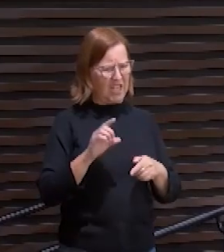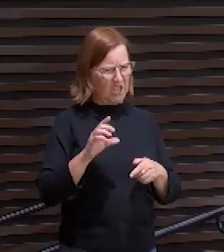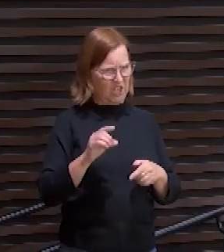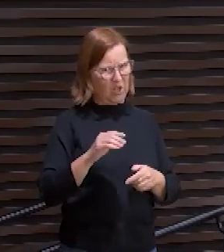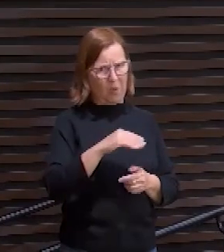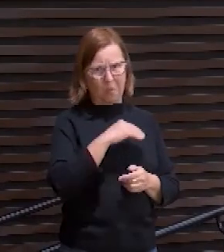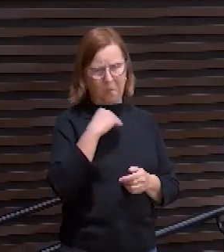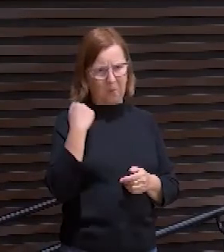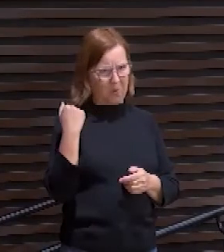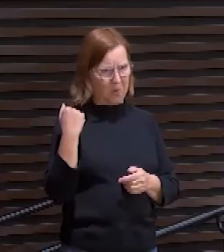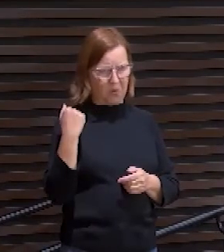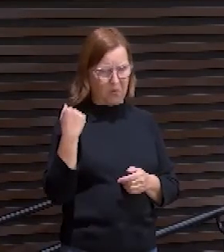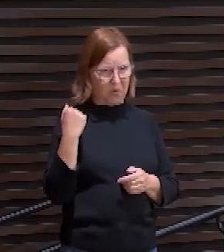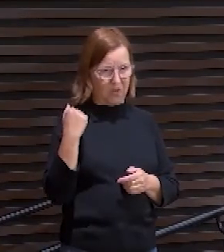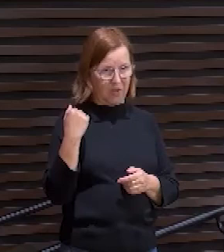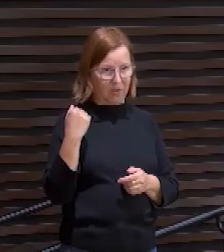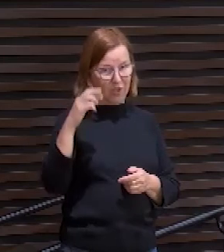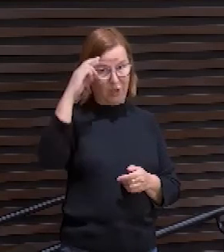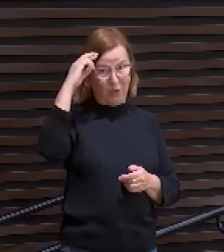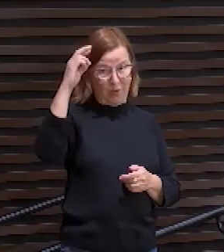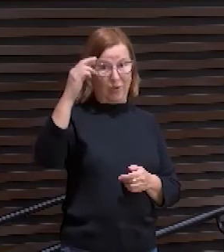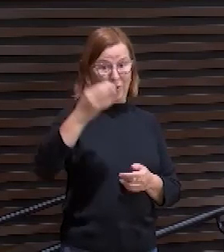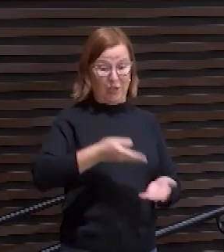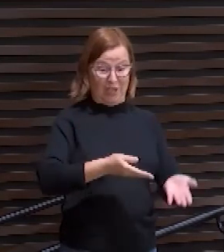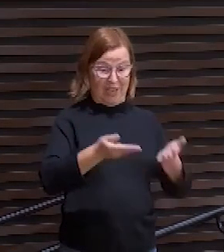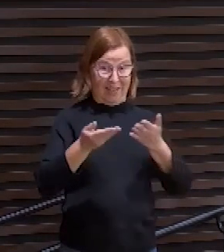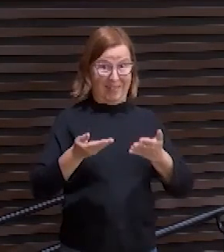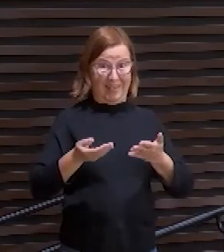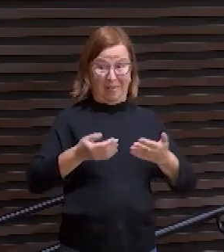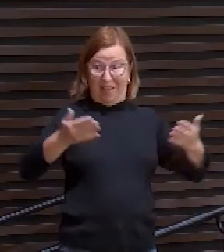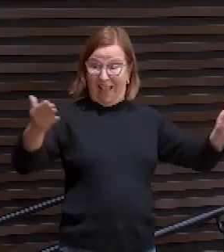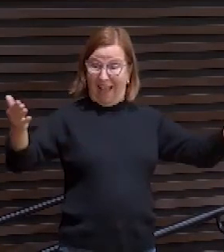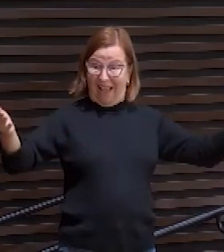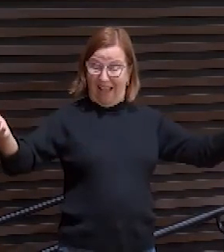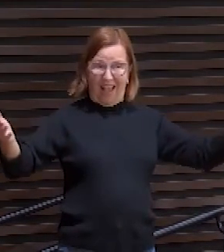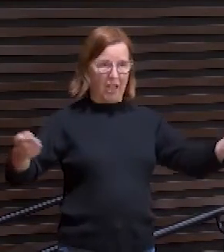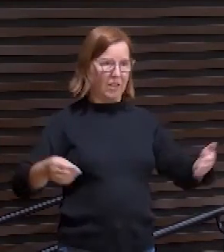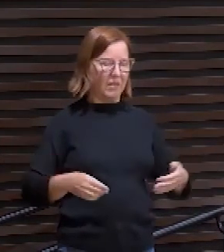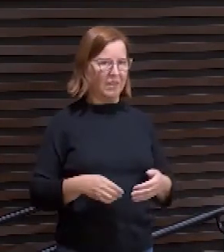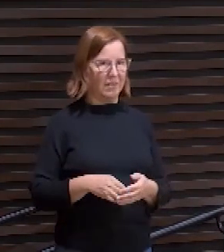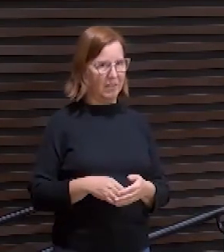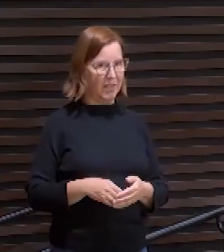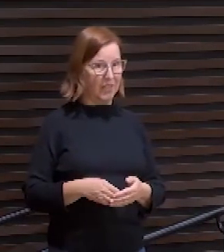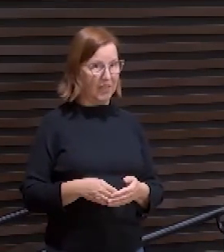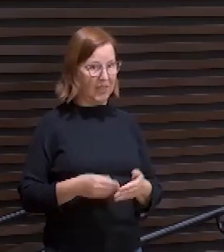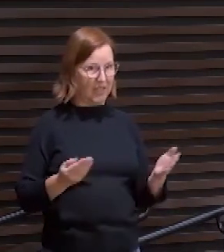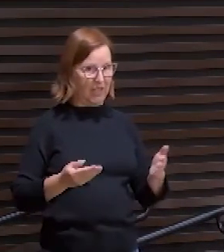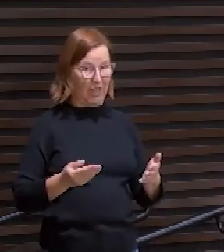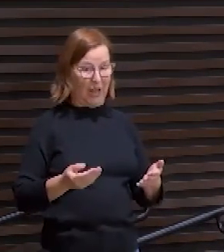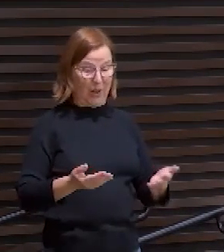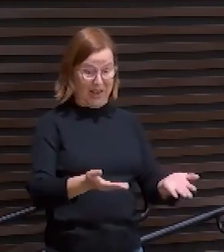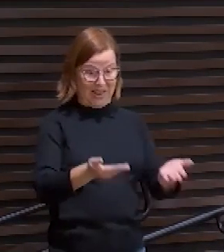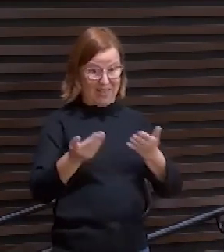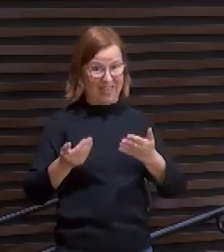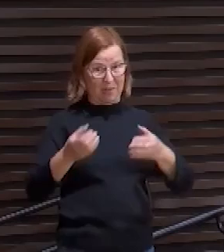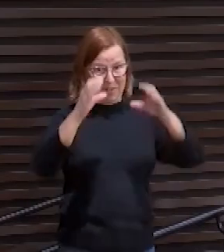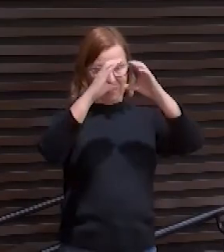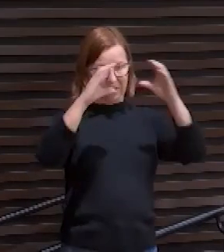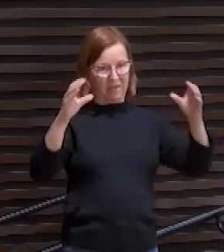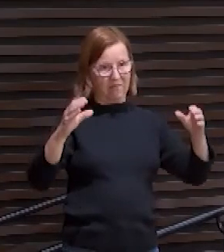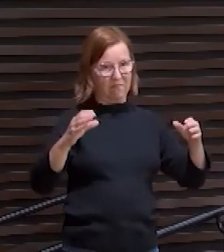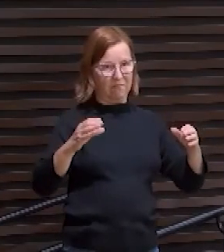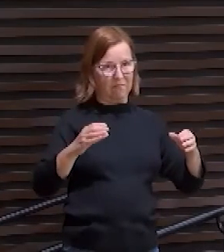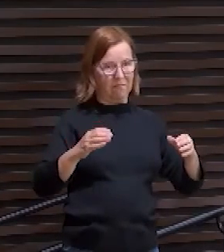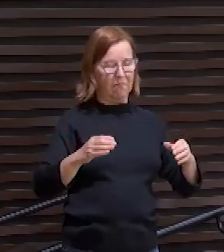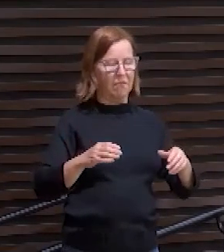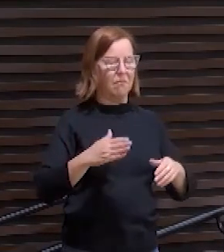Senhor a receba lá no céu de braços abertos, ou que ela está sendo recebida lá no céu? Meus irmãos, isso não